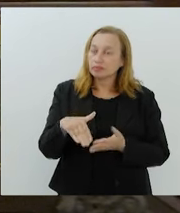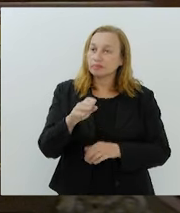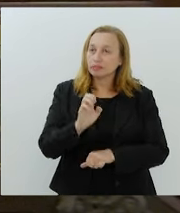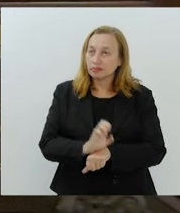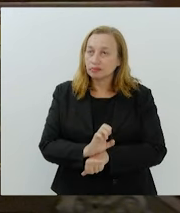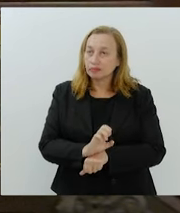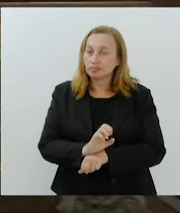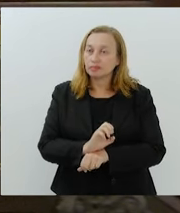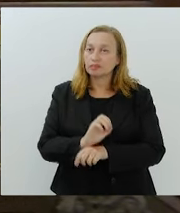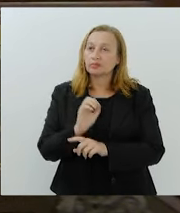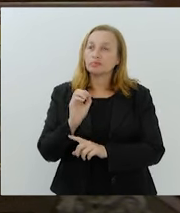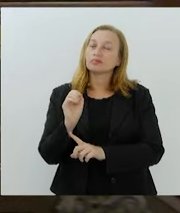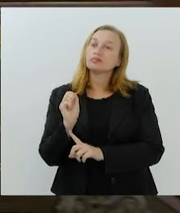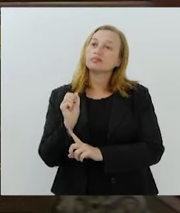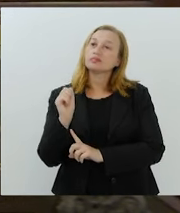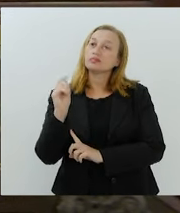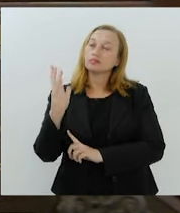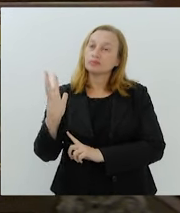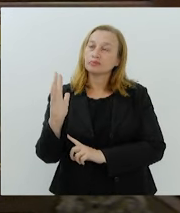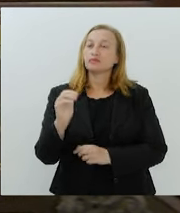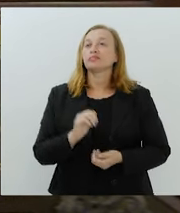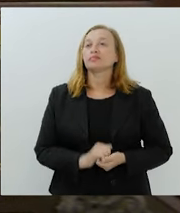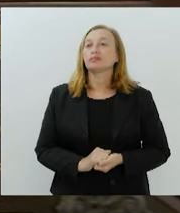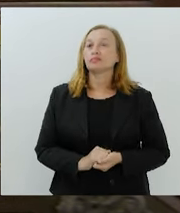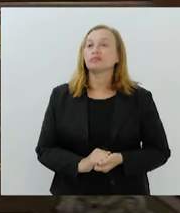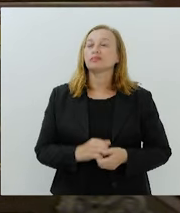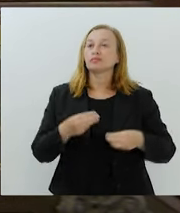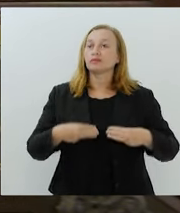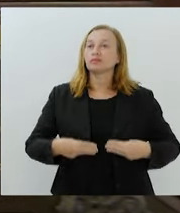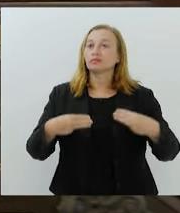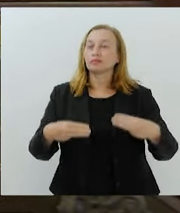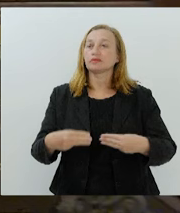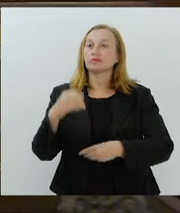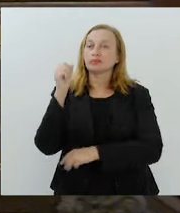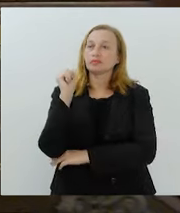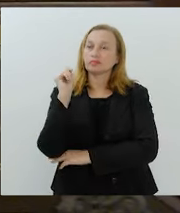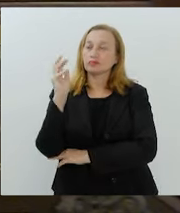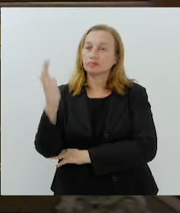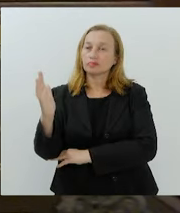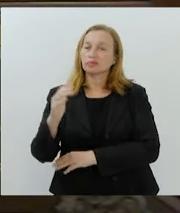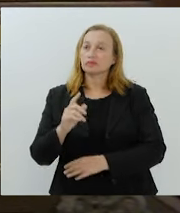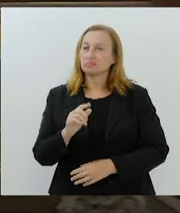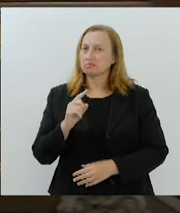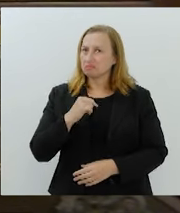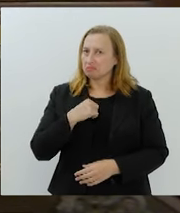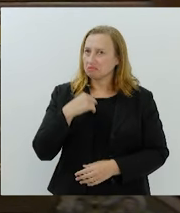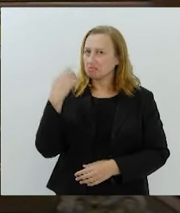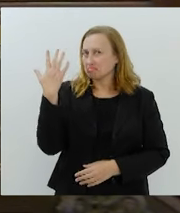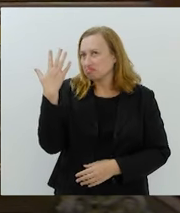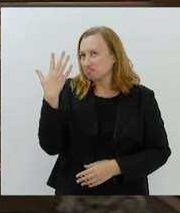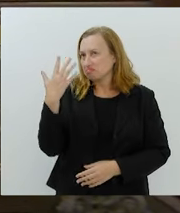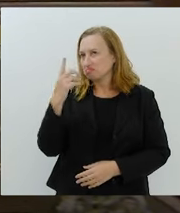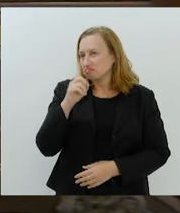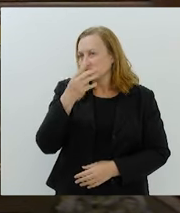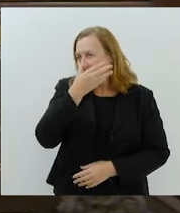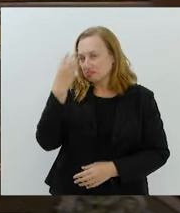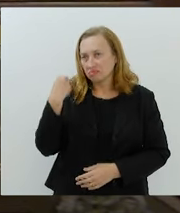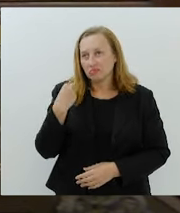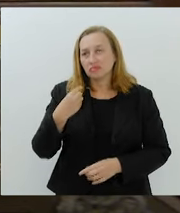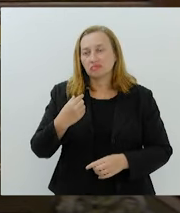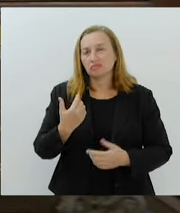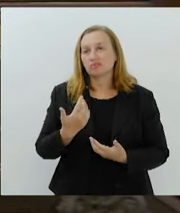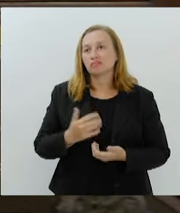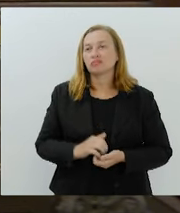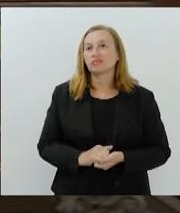Meio Ambiente, mais uma vez, e ministro do Meio Ambiente, e eu não esqueço disso, não quero causar constrangimentos,